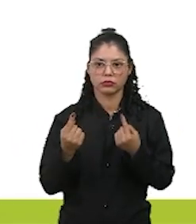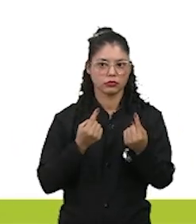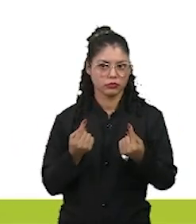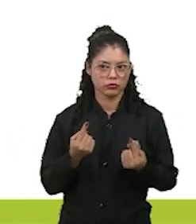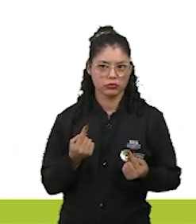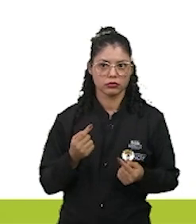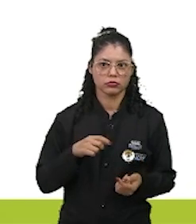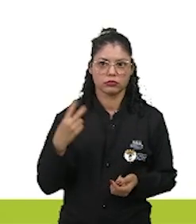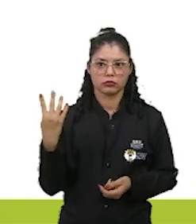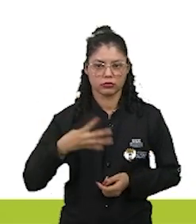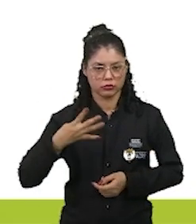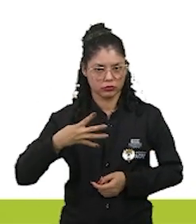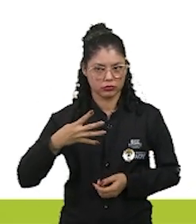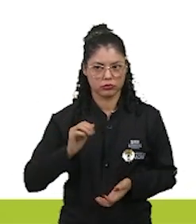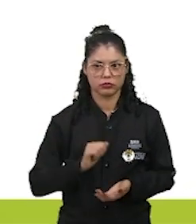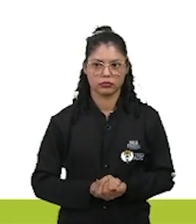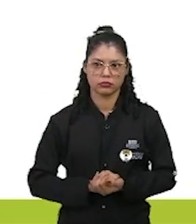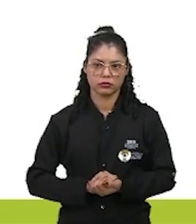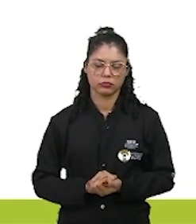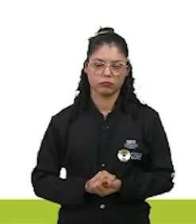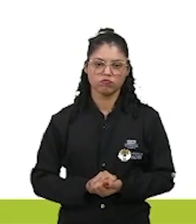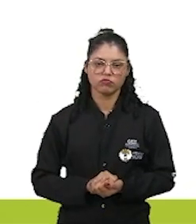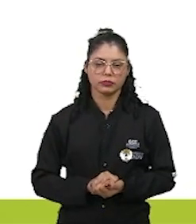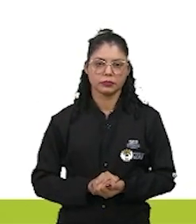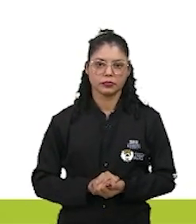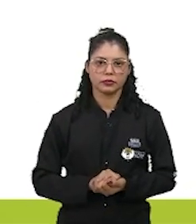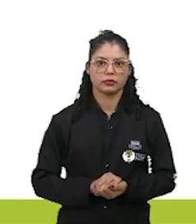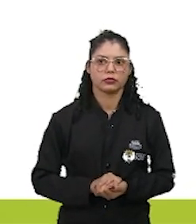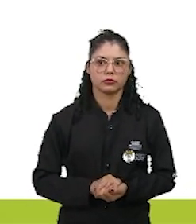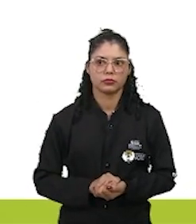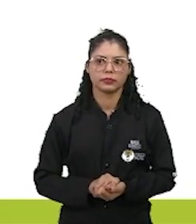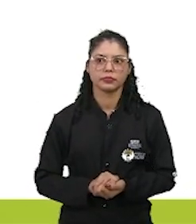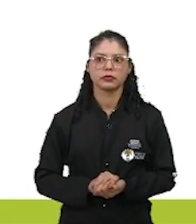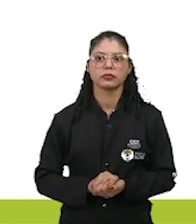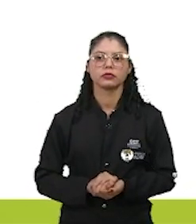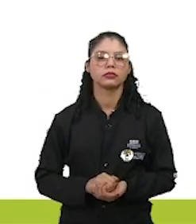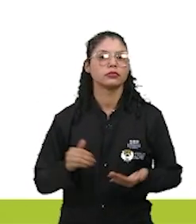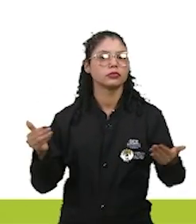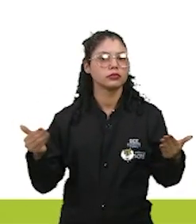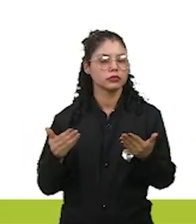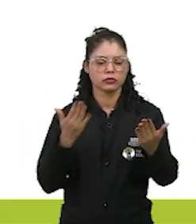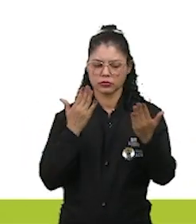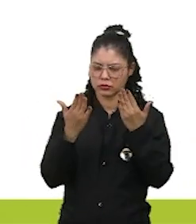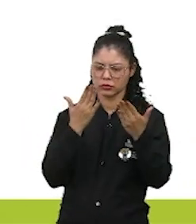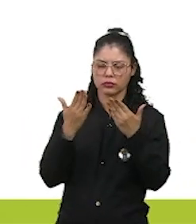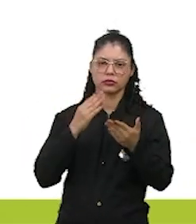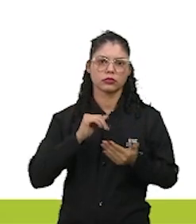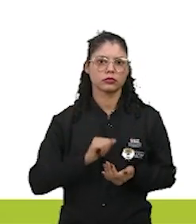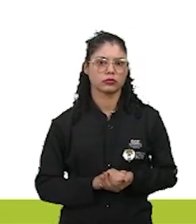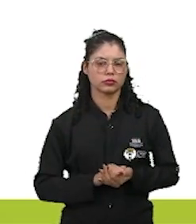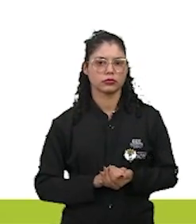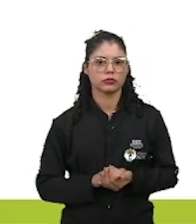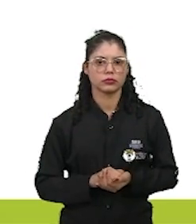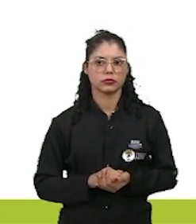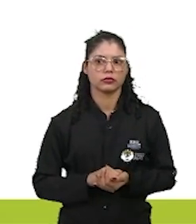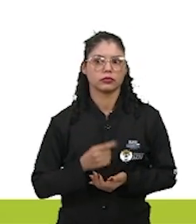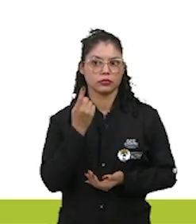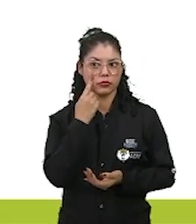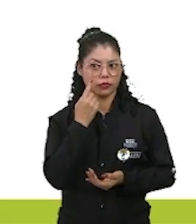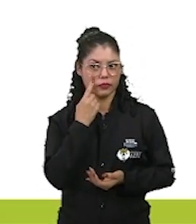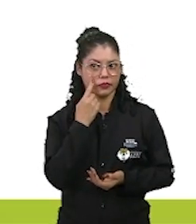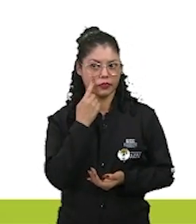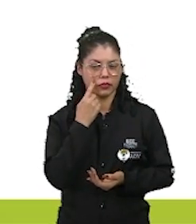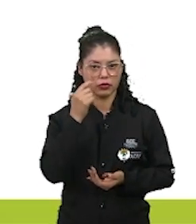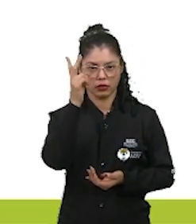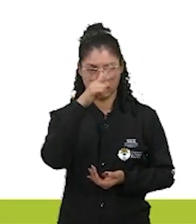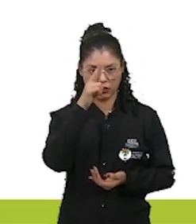segundo e o quarto quadrante, tá bom? Agora vamos comparar, e é importante você fazer